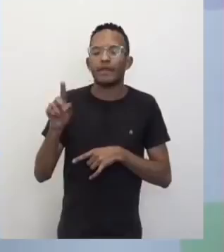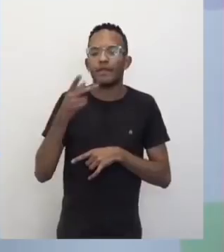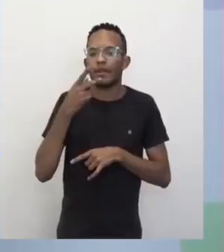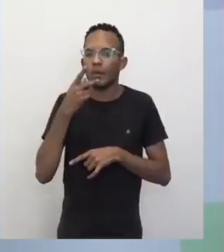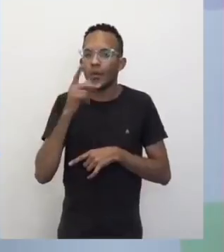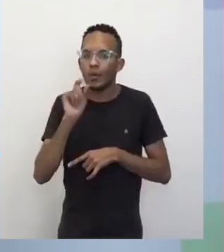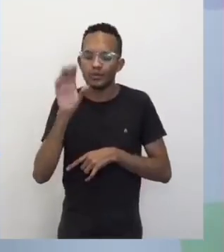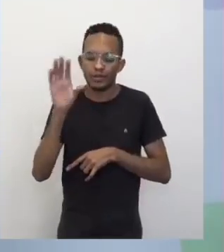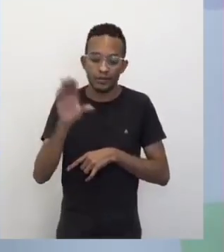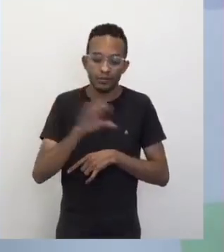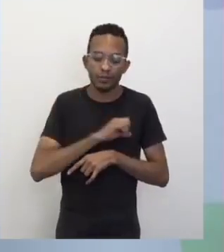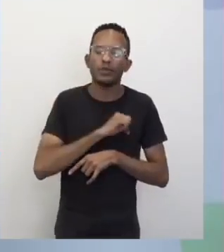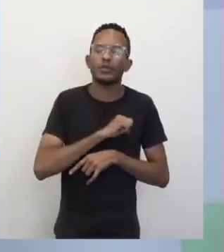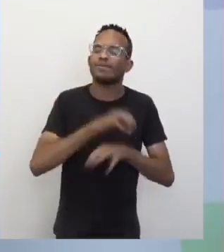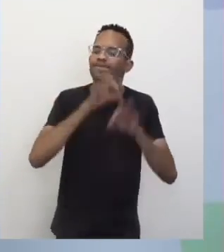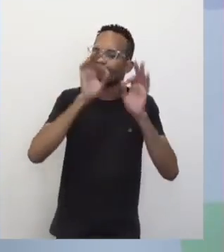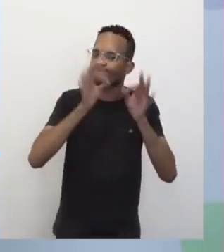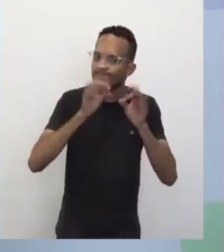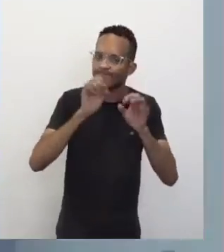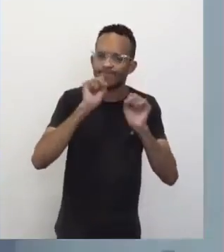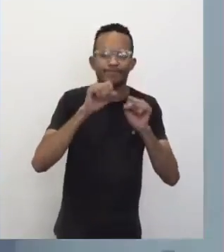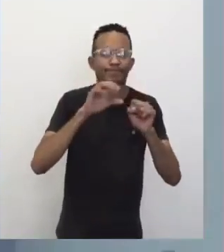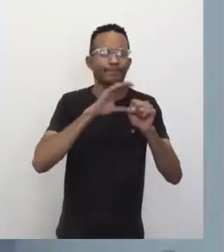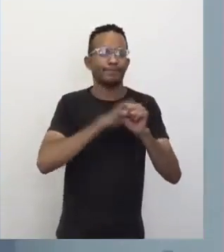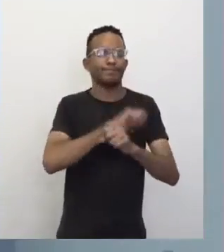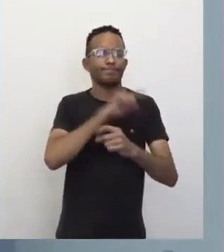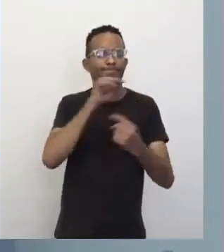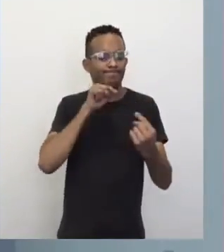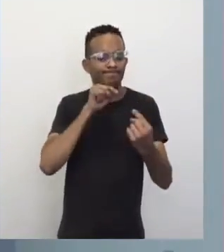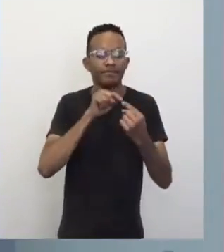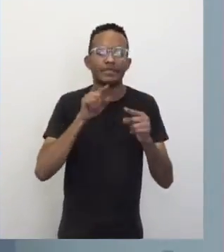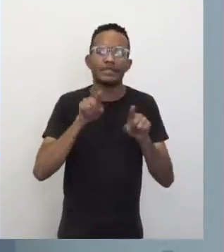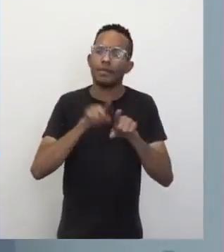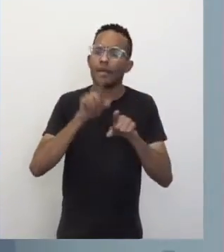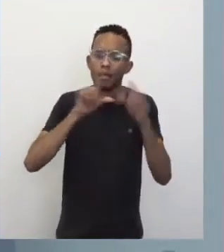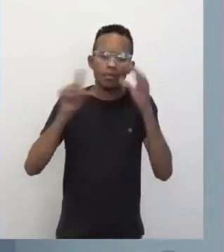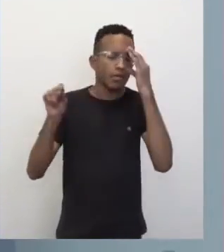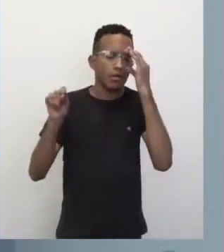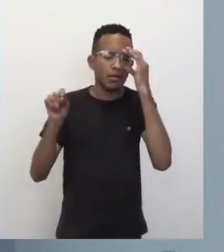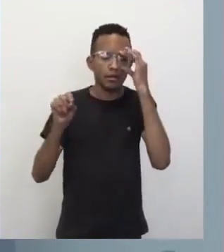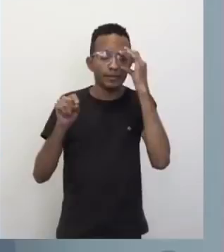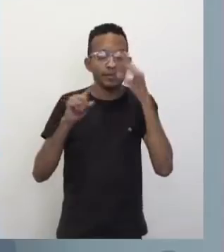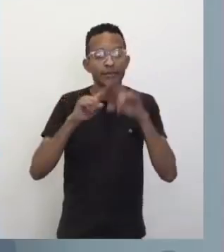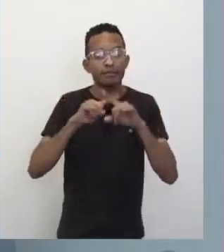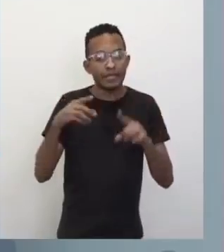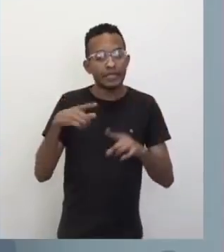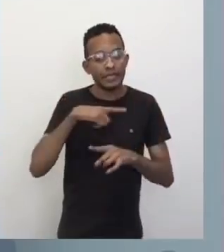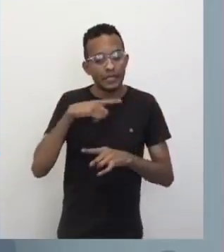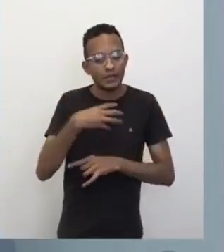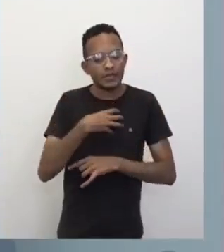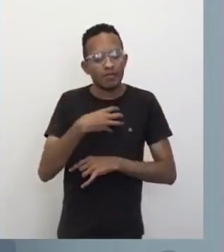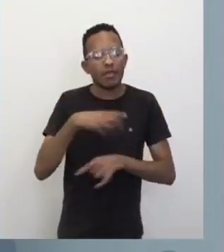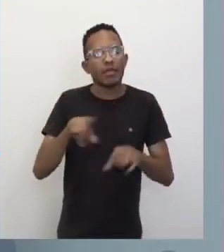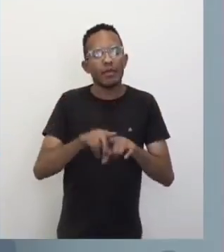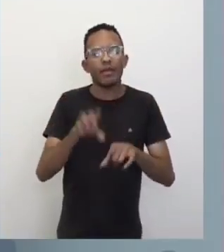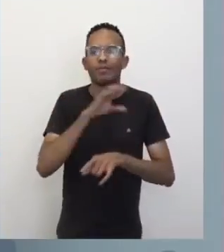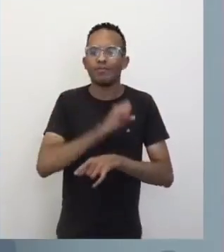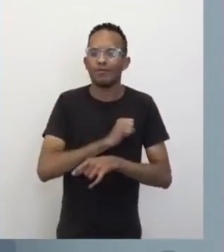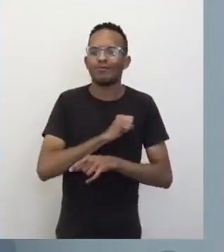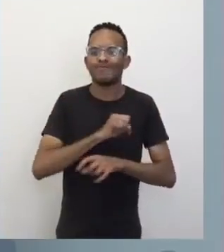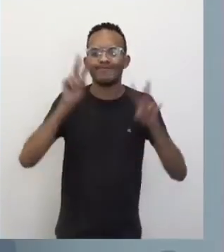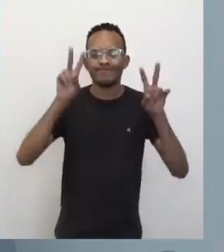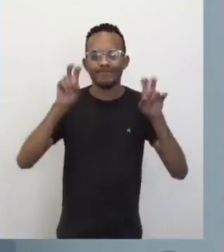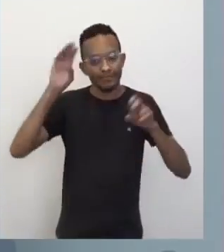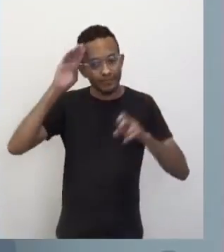que é amor, sem dúvida. É o amor. Faz sentido falar despedida, tá? Mas assim, tem um sentimento amoroso acontecendo ali, né? O grande tema